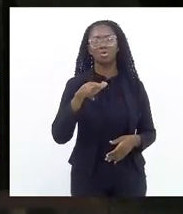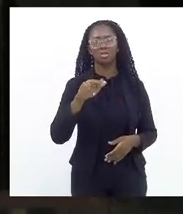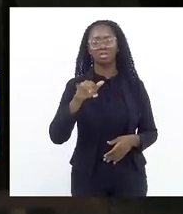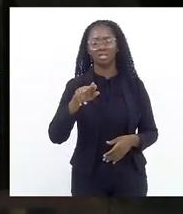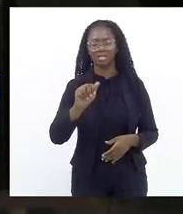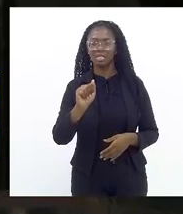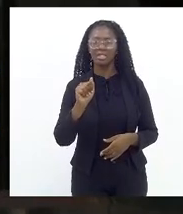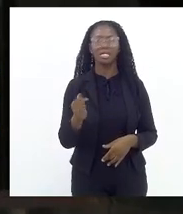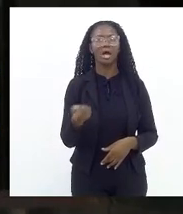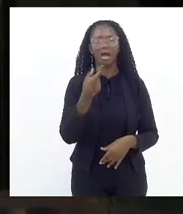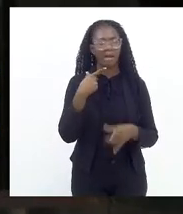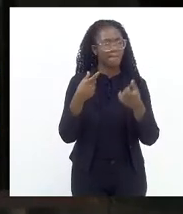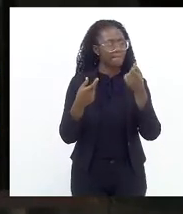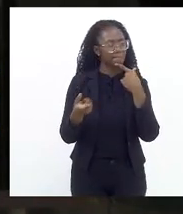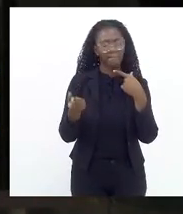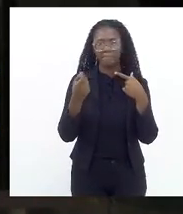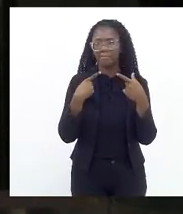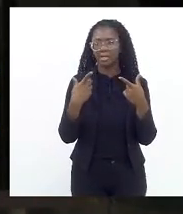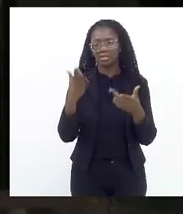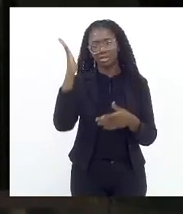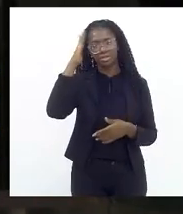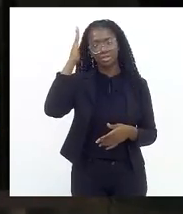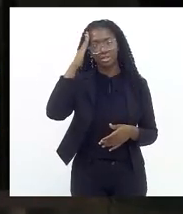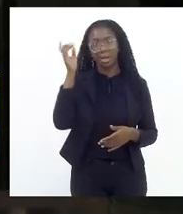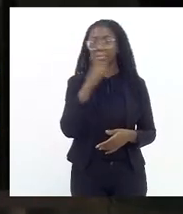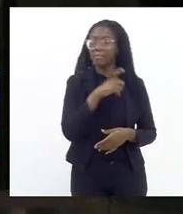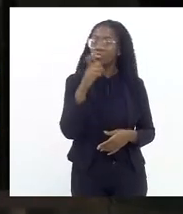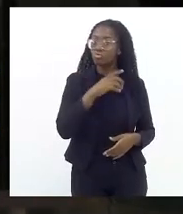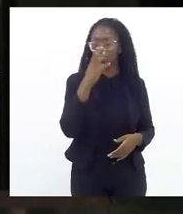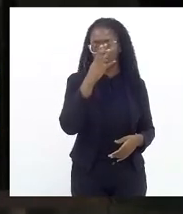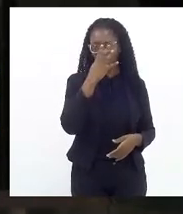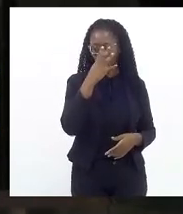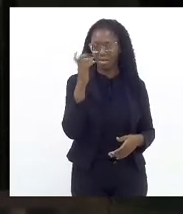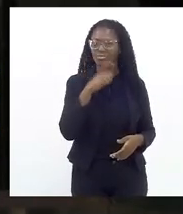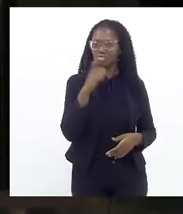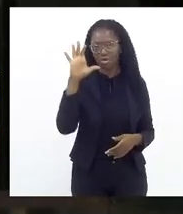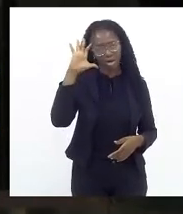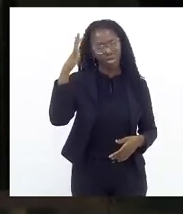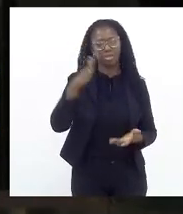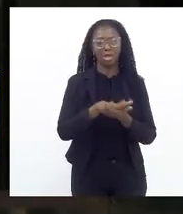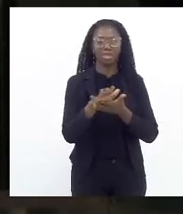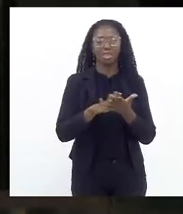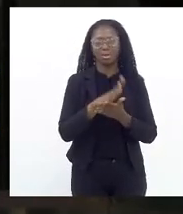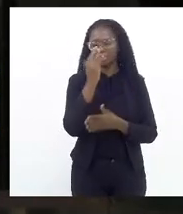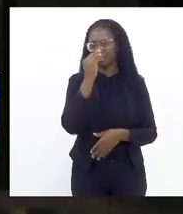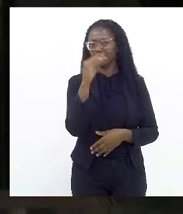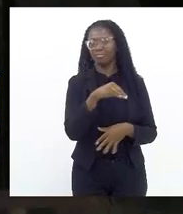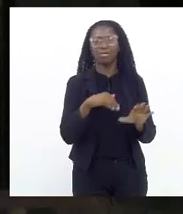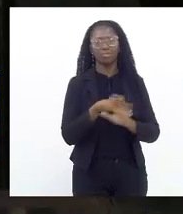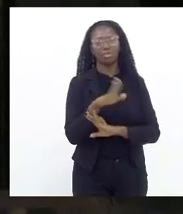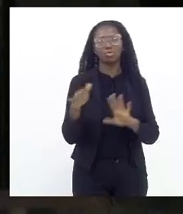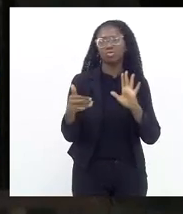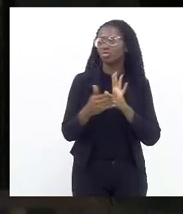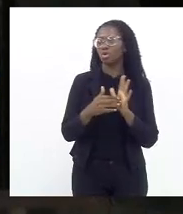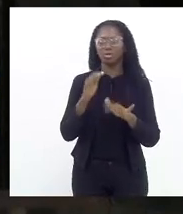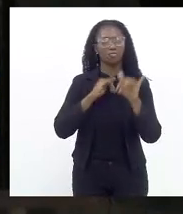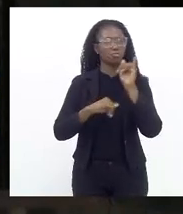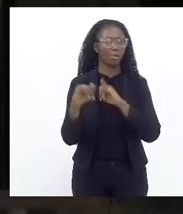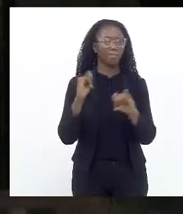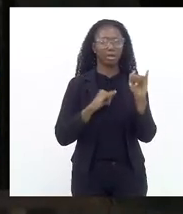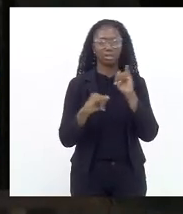kits que beiram o charlatanismo, que rejeitam absolutamente toda e qualquer